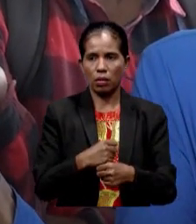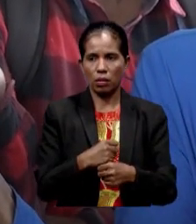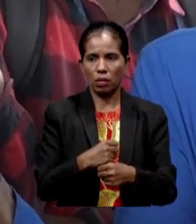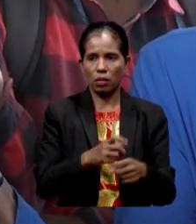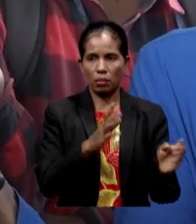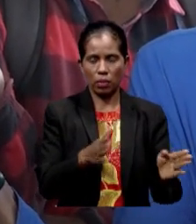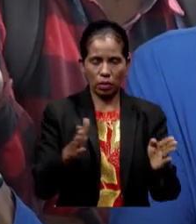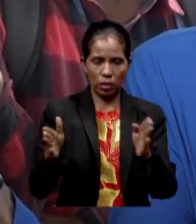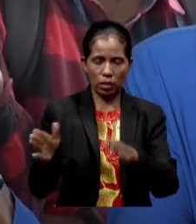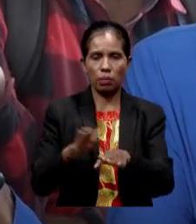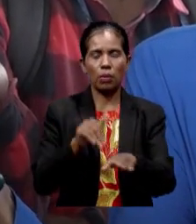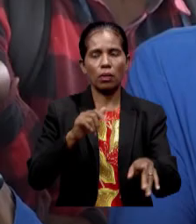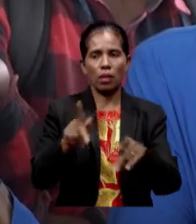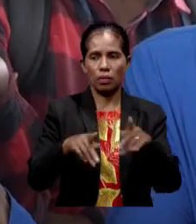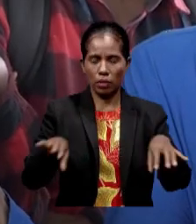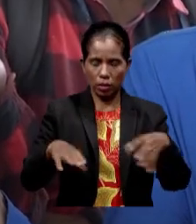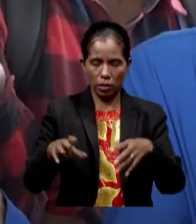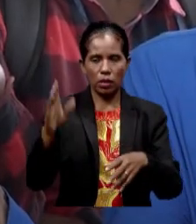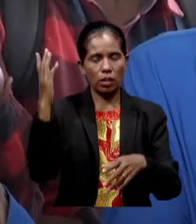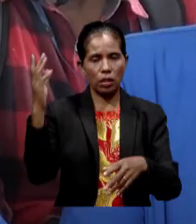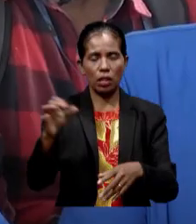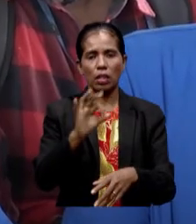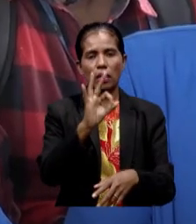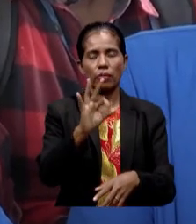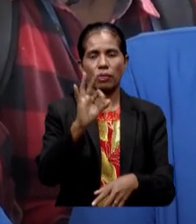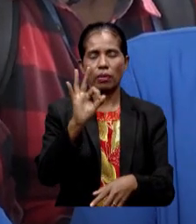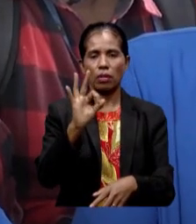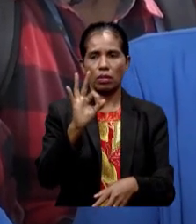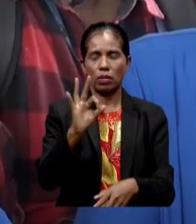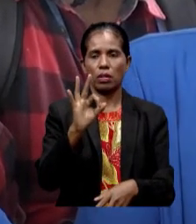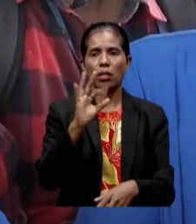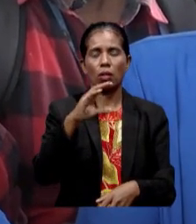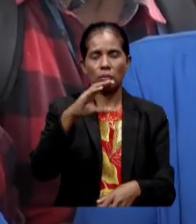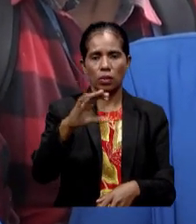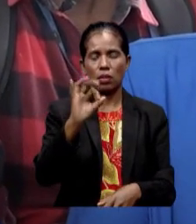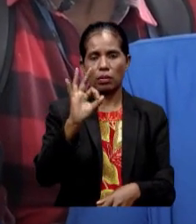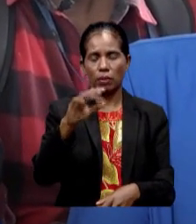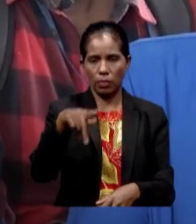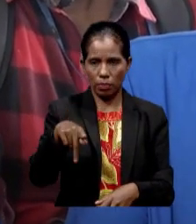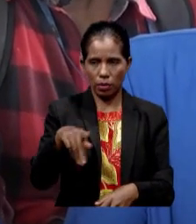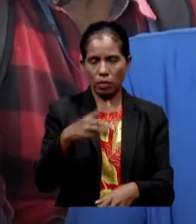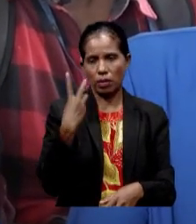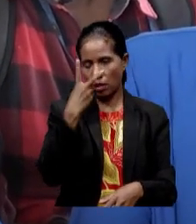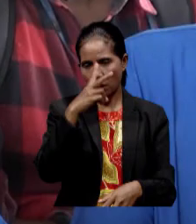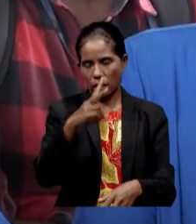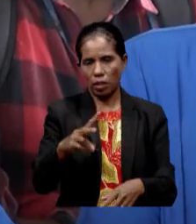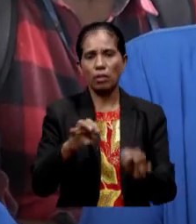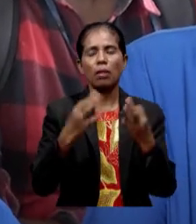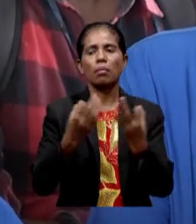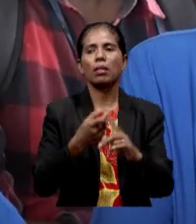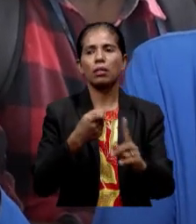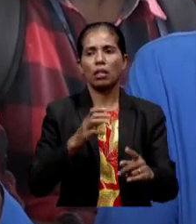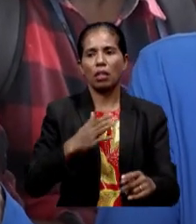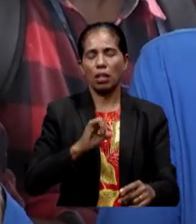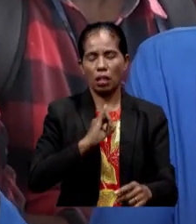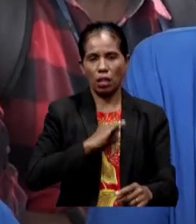proses recrutamento serneme sia pusan publiko e dia rasi kasina la iha relasan familia se itu hare relasan familia usne pe hawe mamaliana